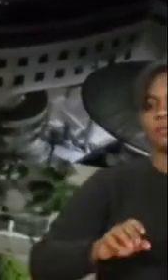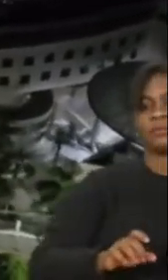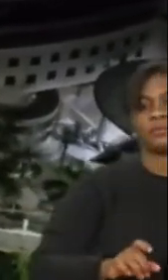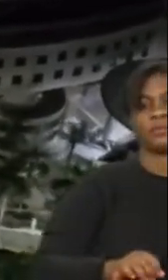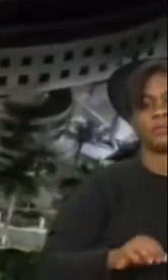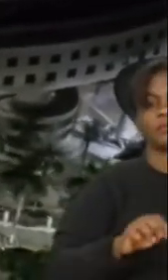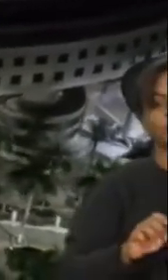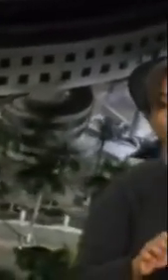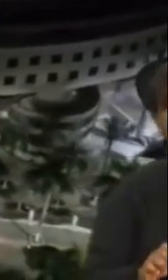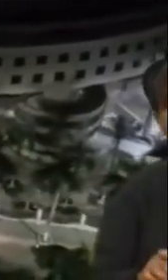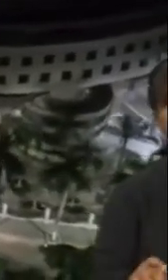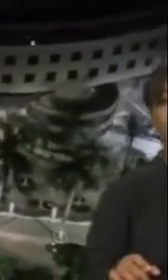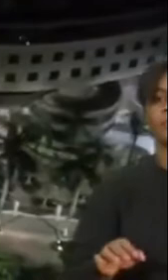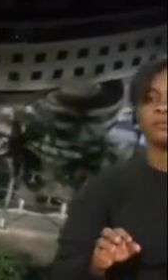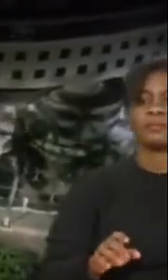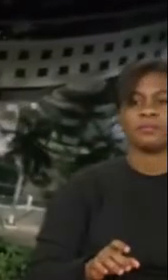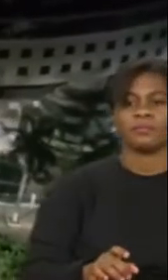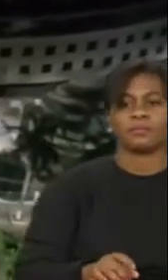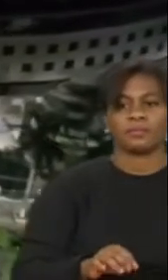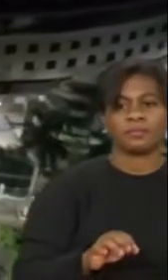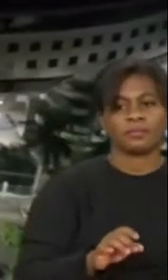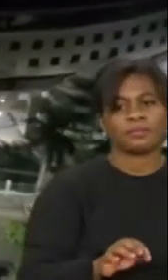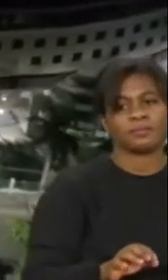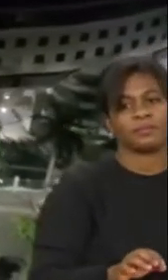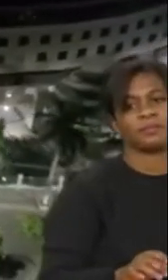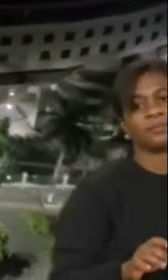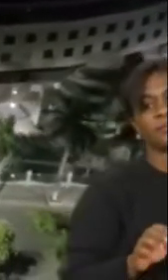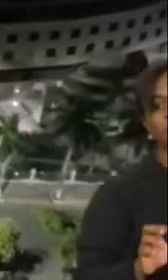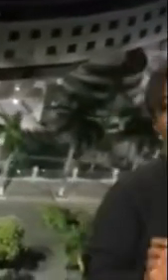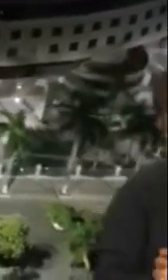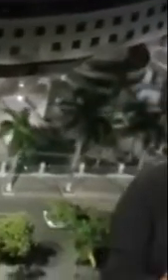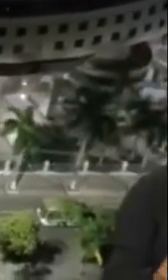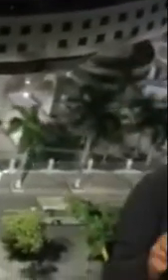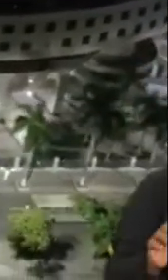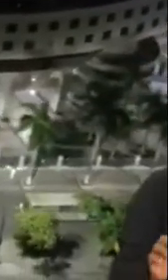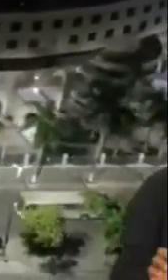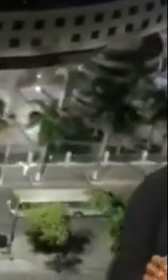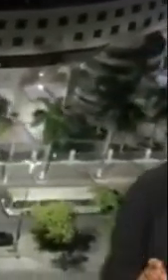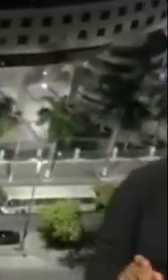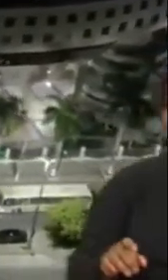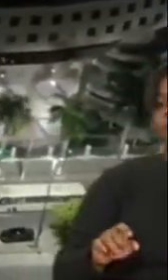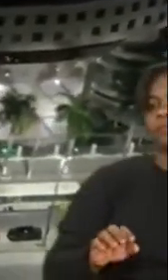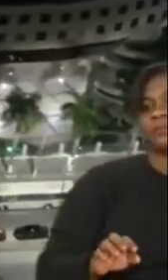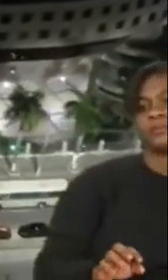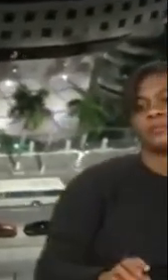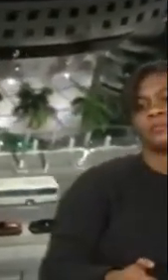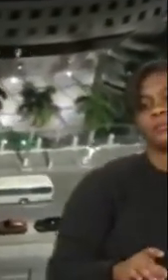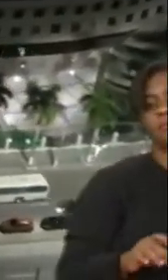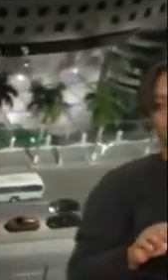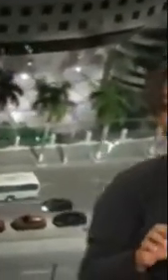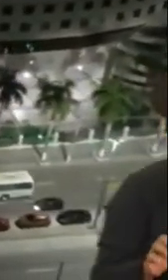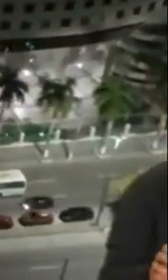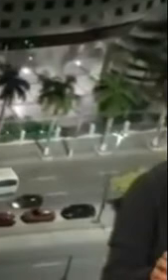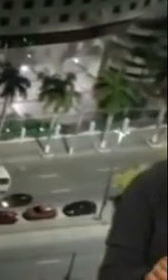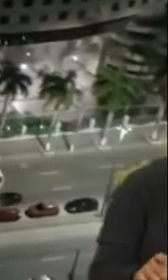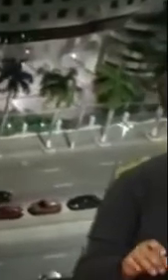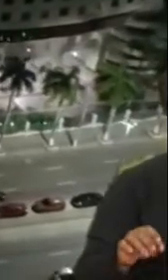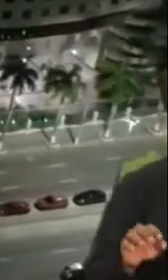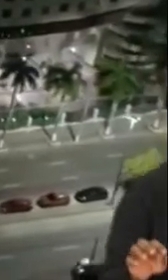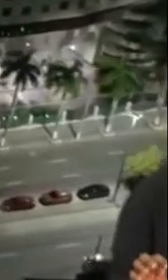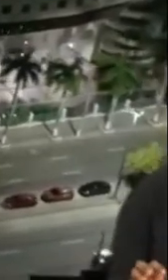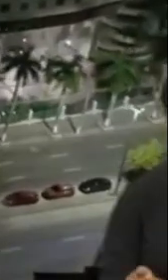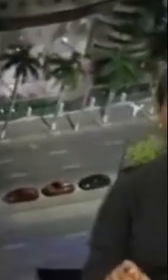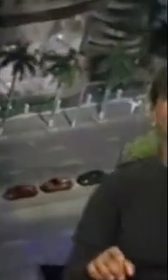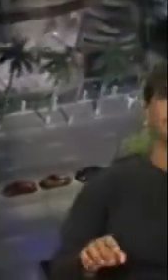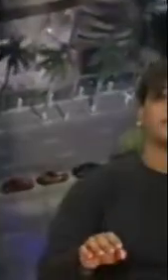quando o céu está de bronze, parece que é o fim, quando o vento está revolto e o mar não quer